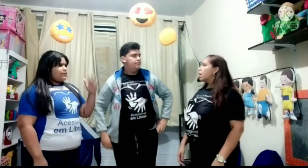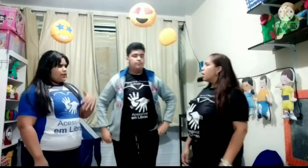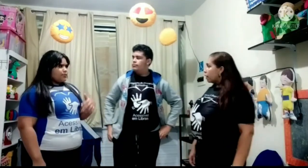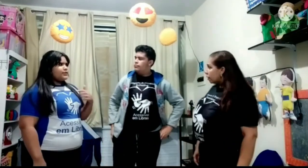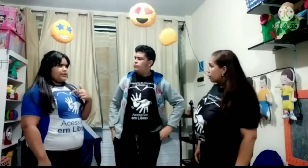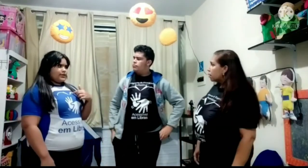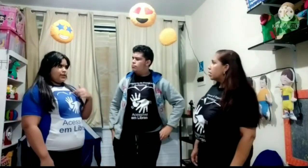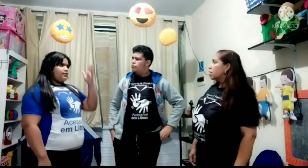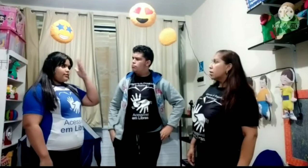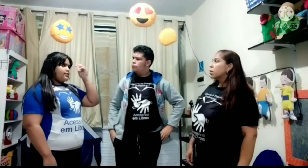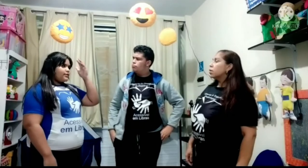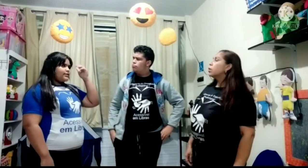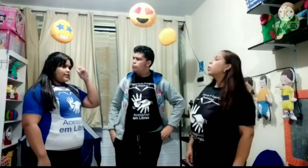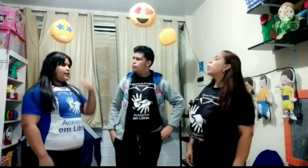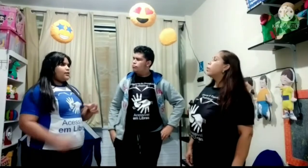número 3.